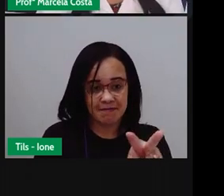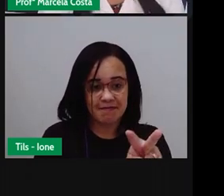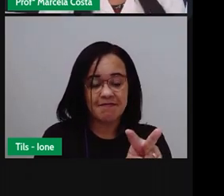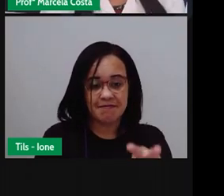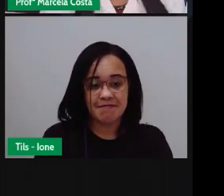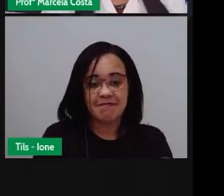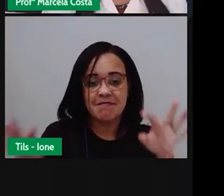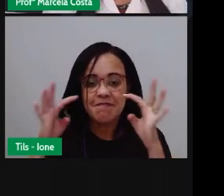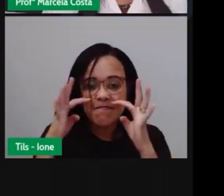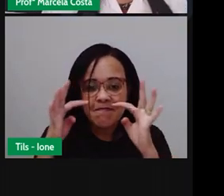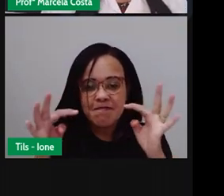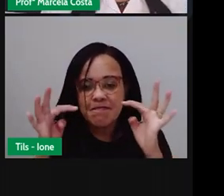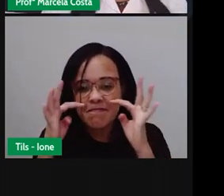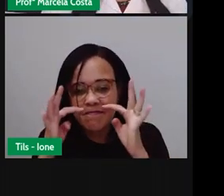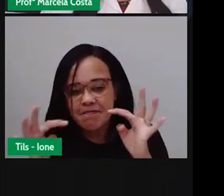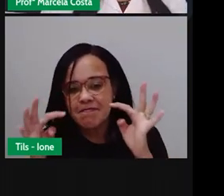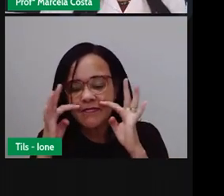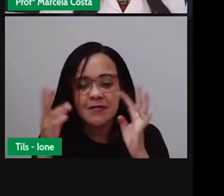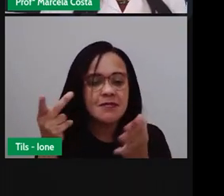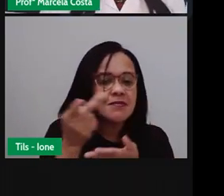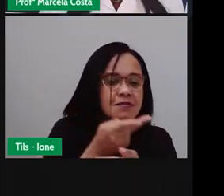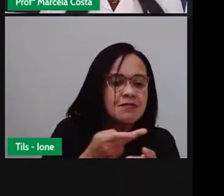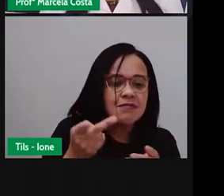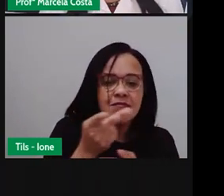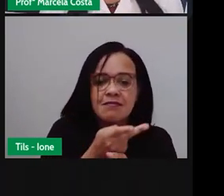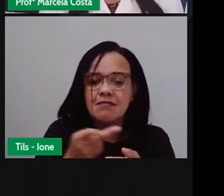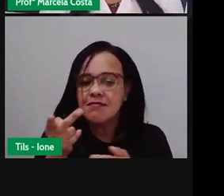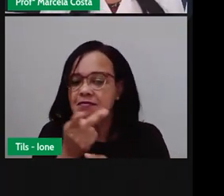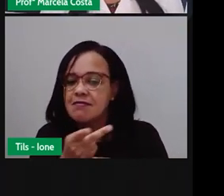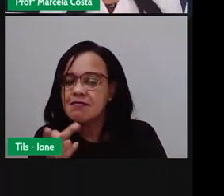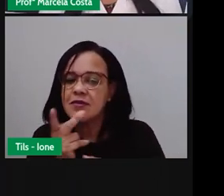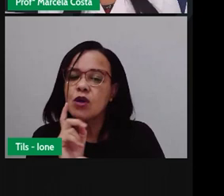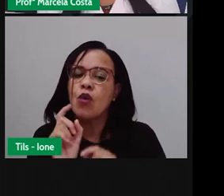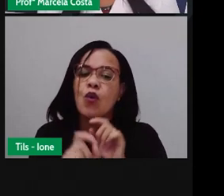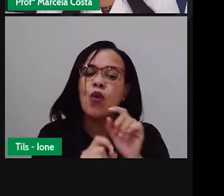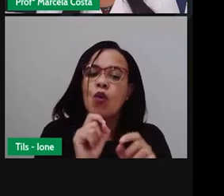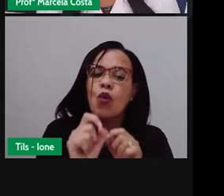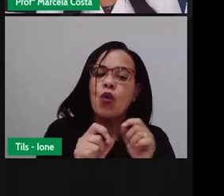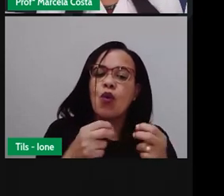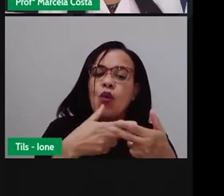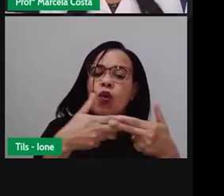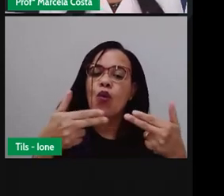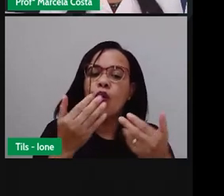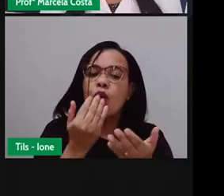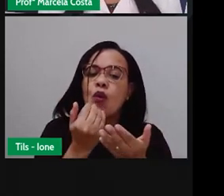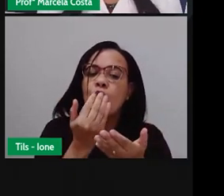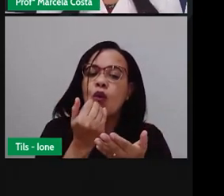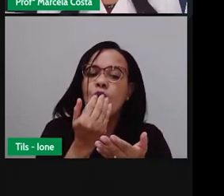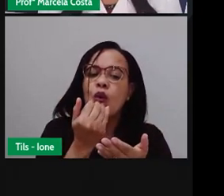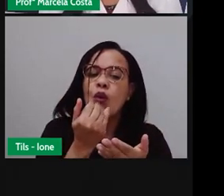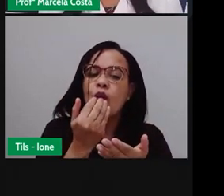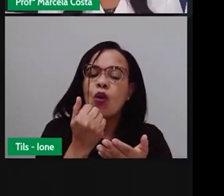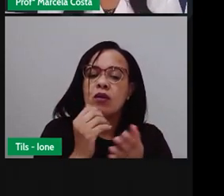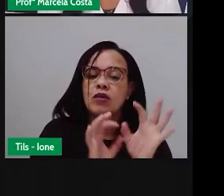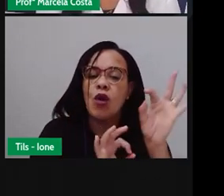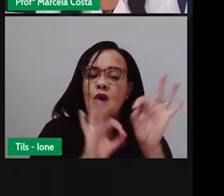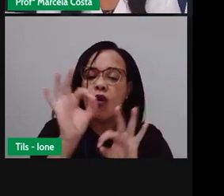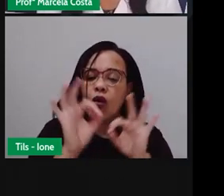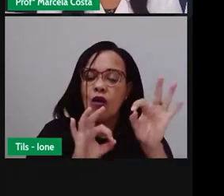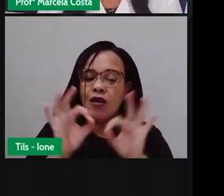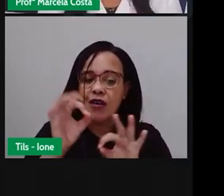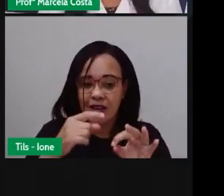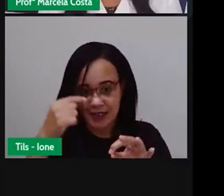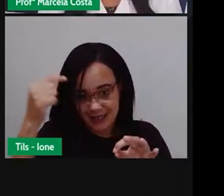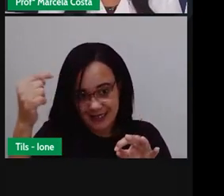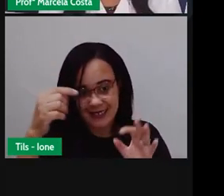E nessa outra imagem, a gente vai observar o nome de outras comidas e vamos organizar também